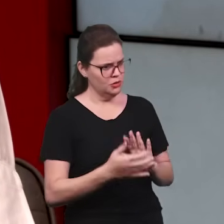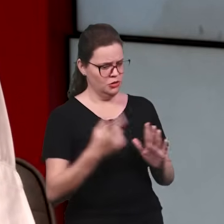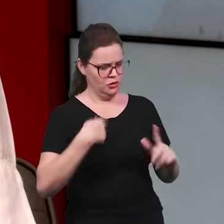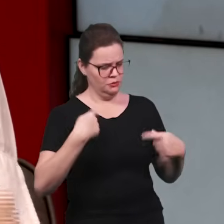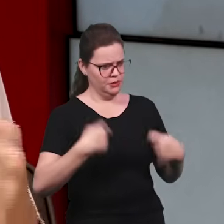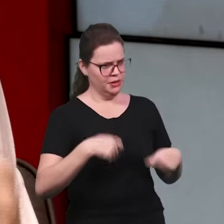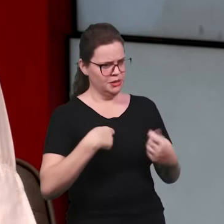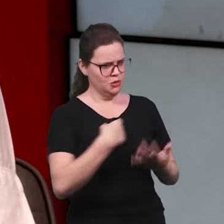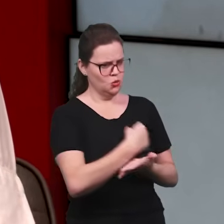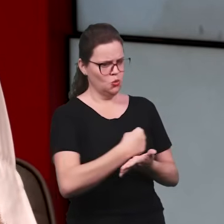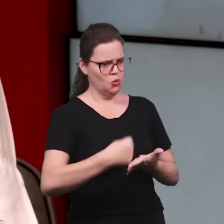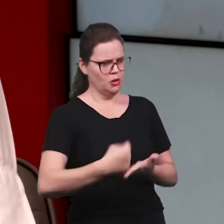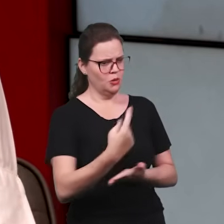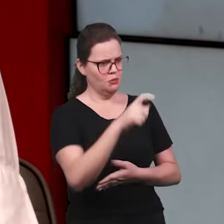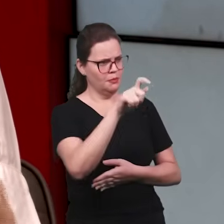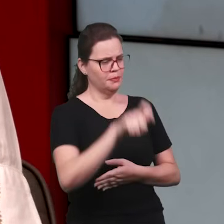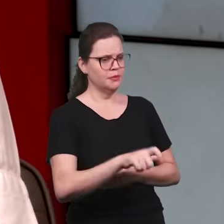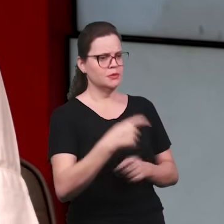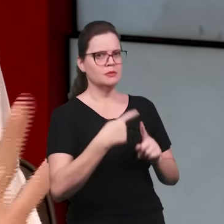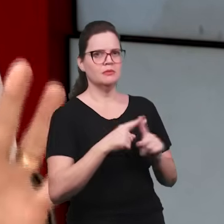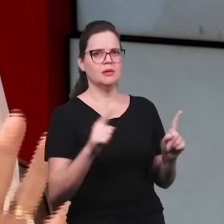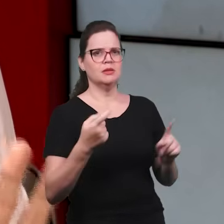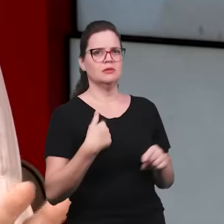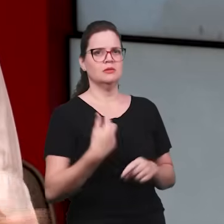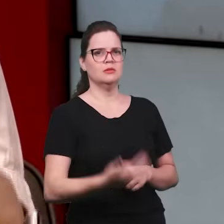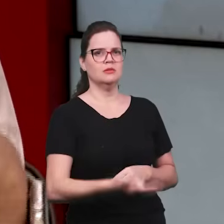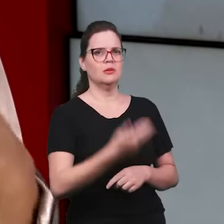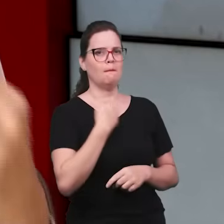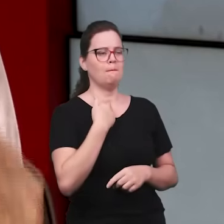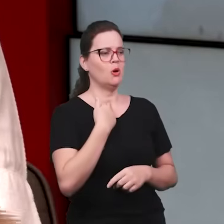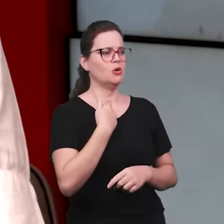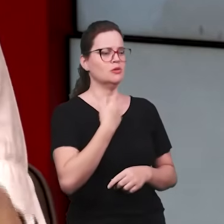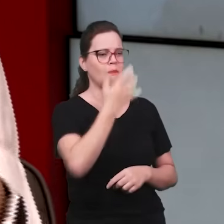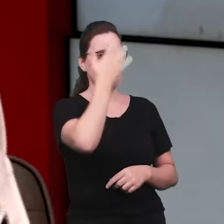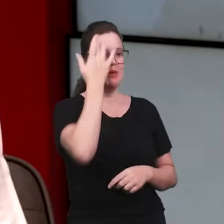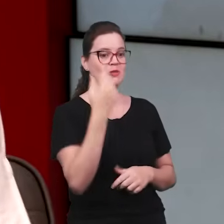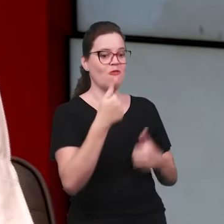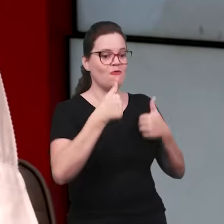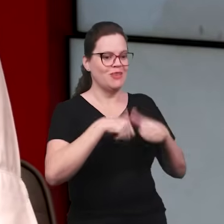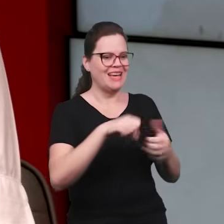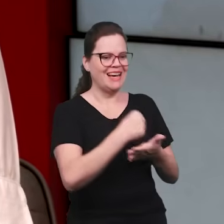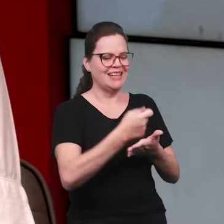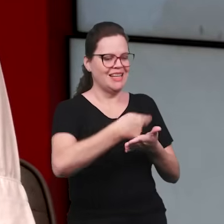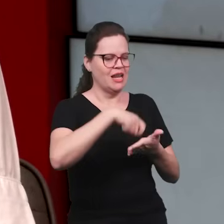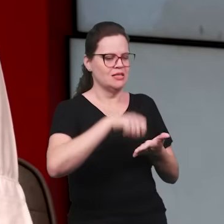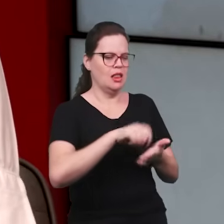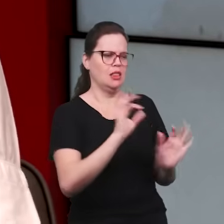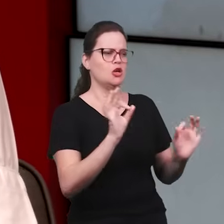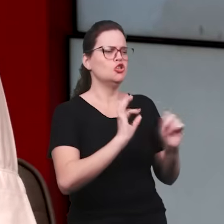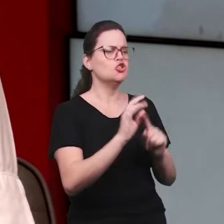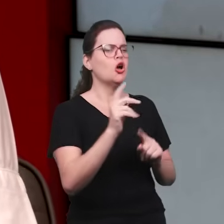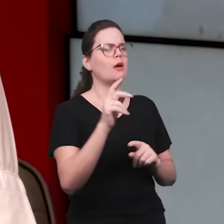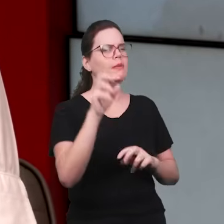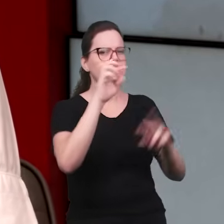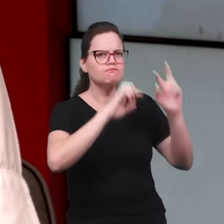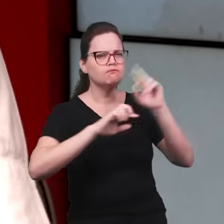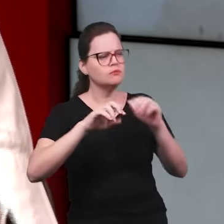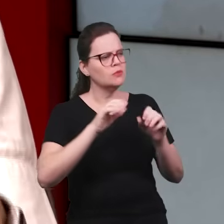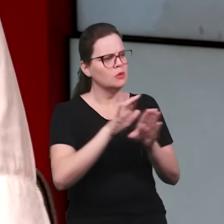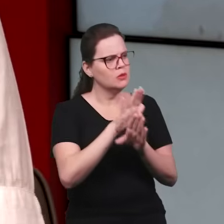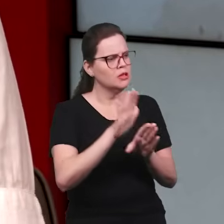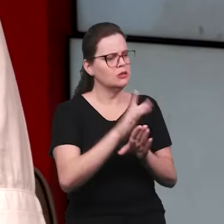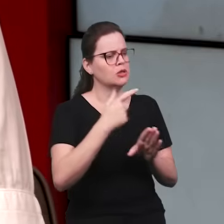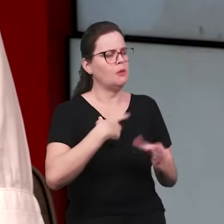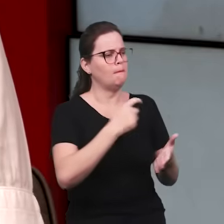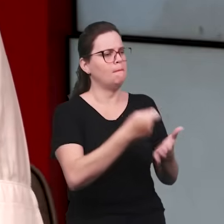contratar alguém. Falou, mas eu não posso agora, não é contratar alguém fixo, é para fazer um trabalho, uma supervisão, me dar uma orientação. E o que eu posso pagar